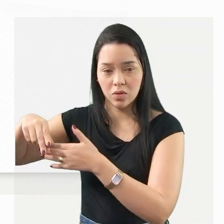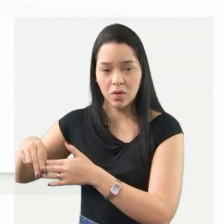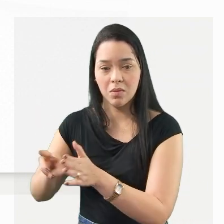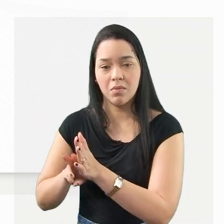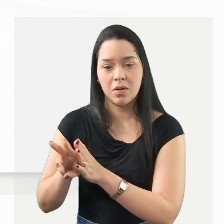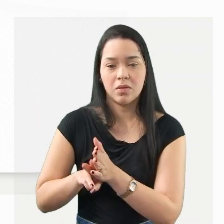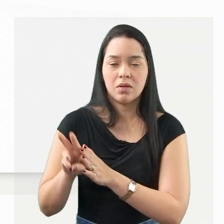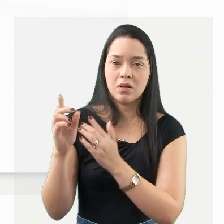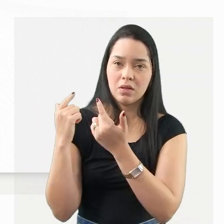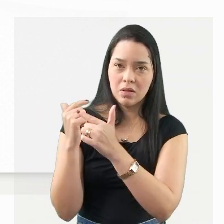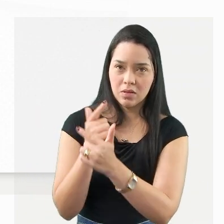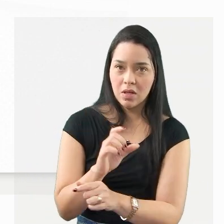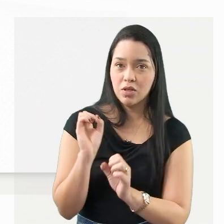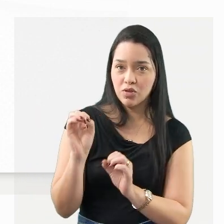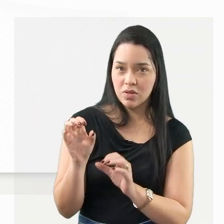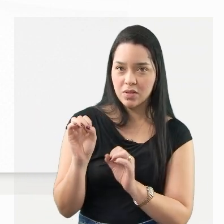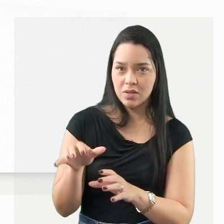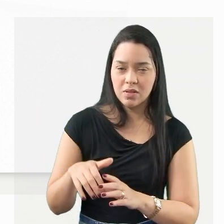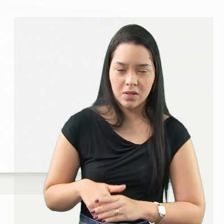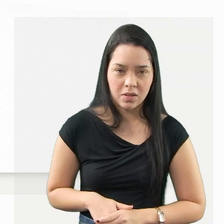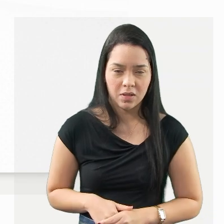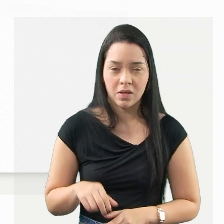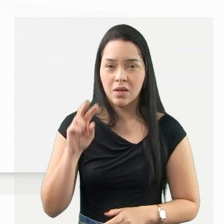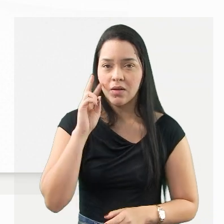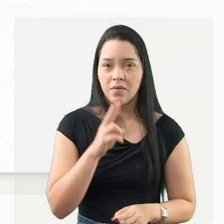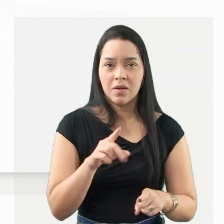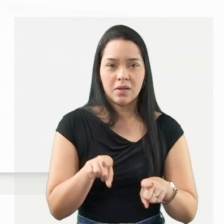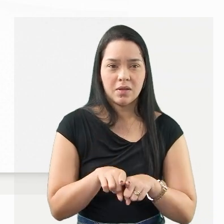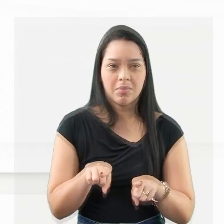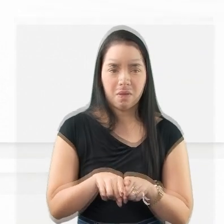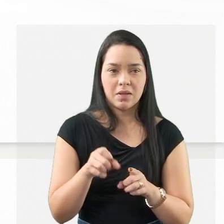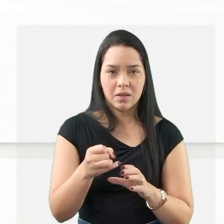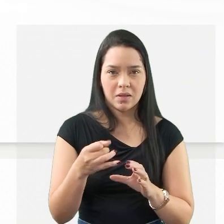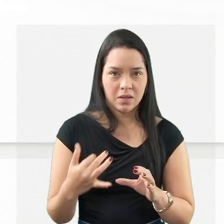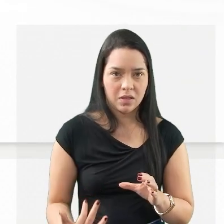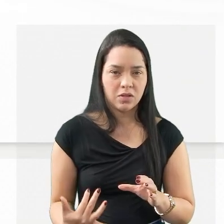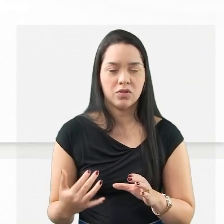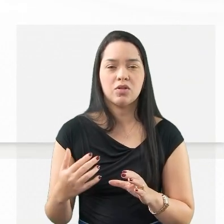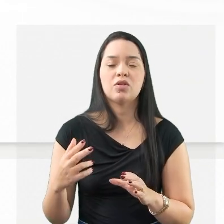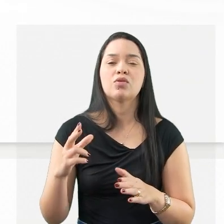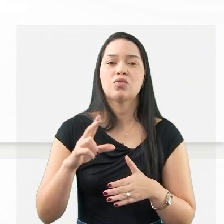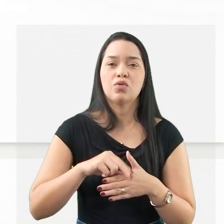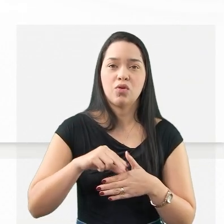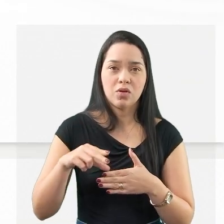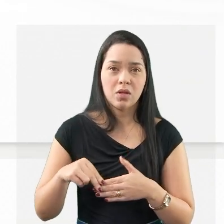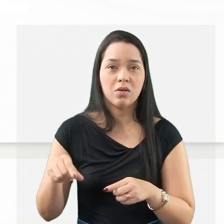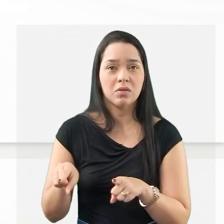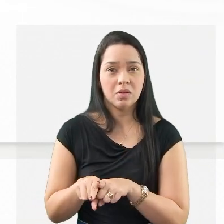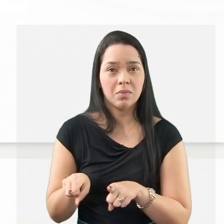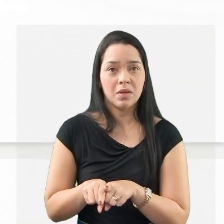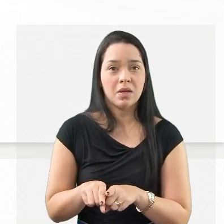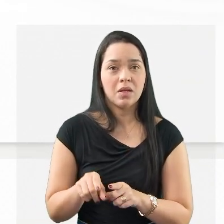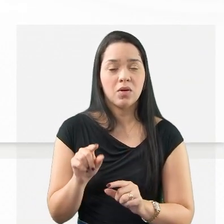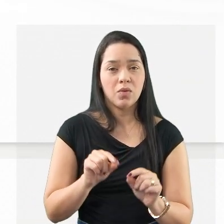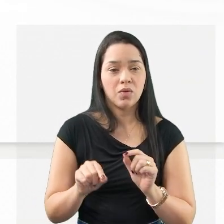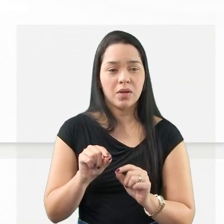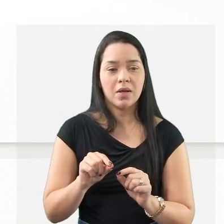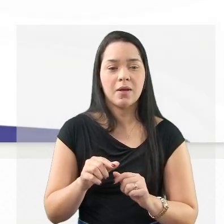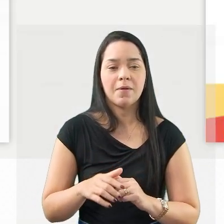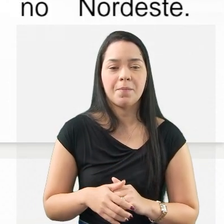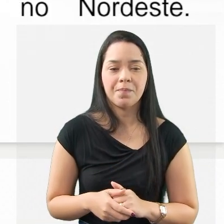métodos tradicionais de ensino. A gente vai ver essa característica do cordel, quando a gente traz na alternativa